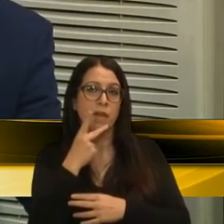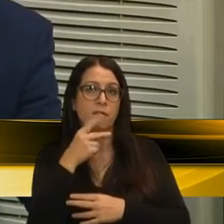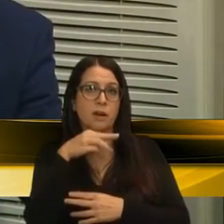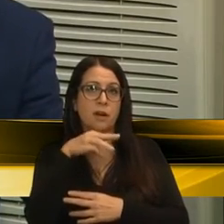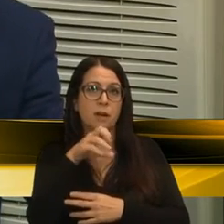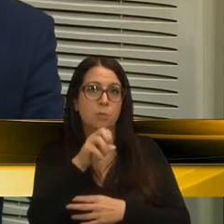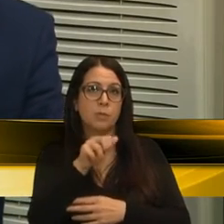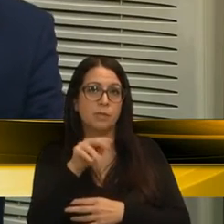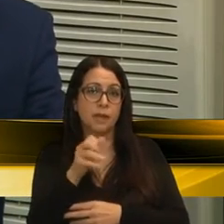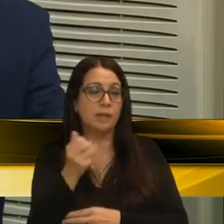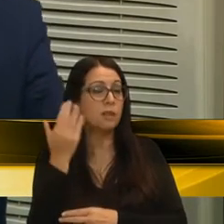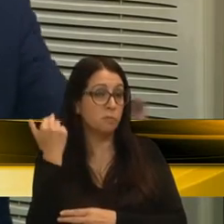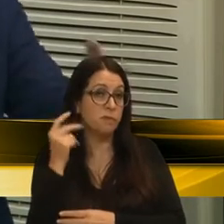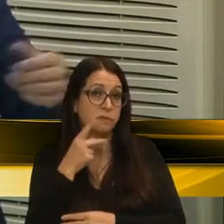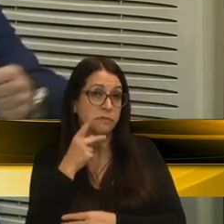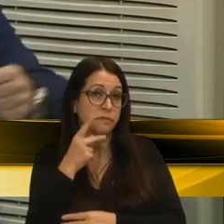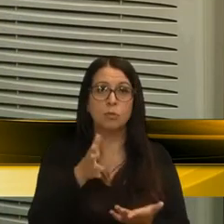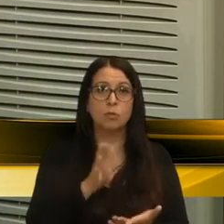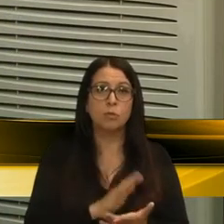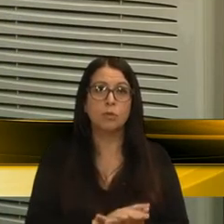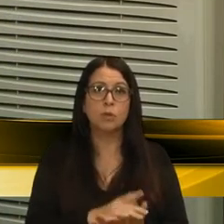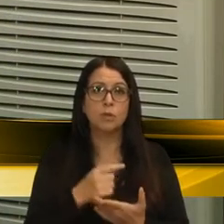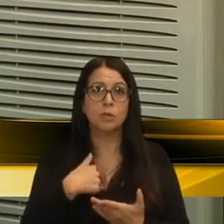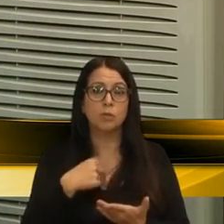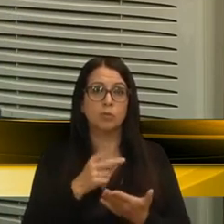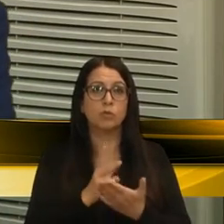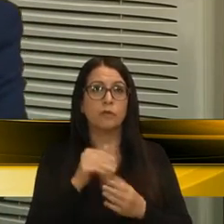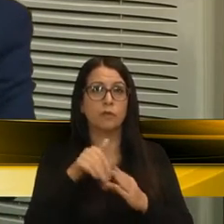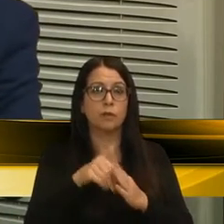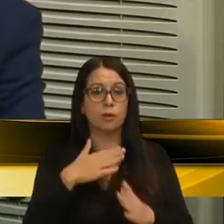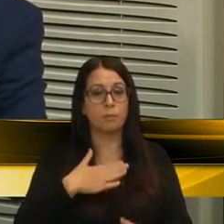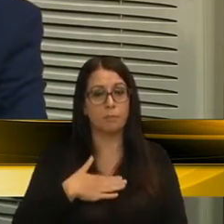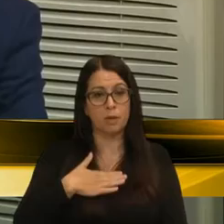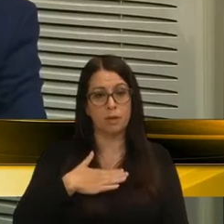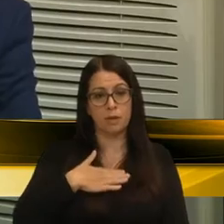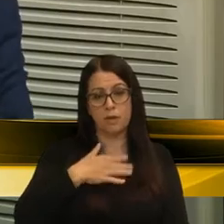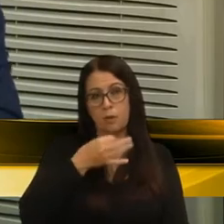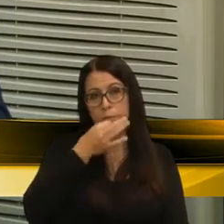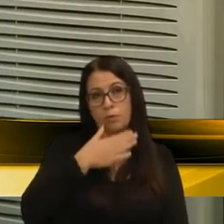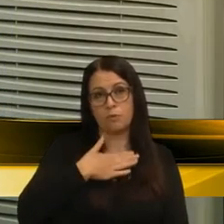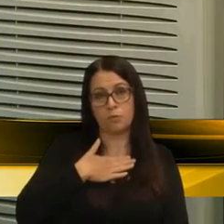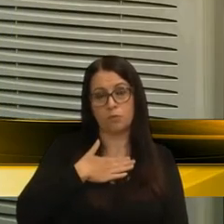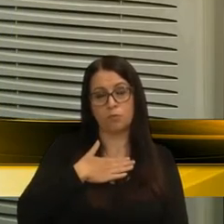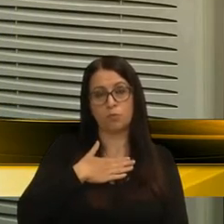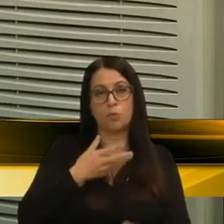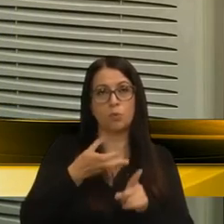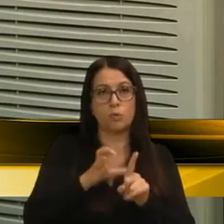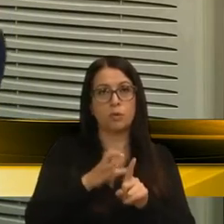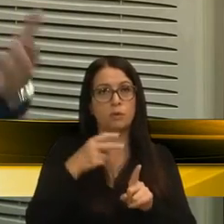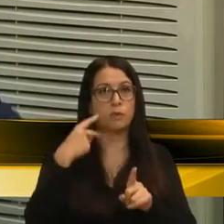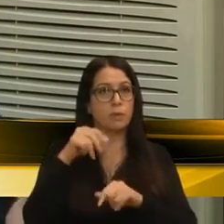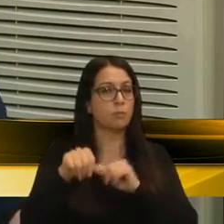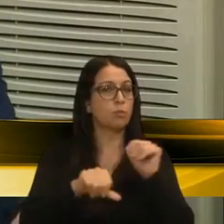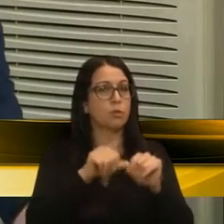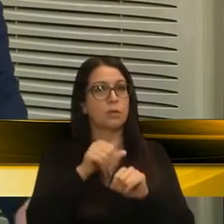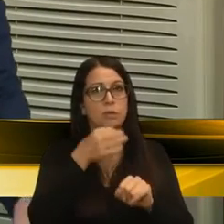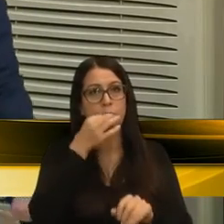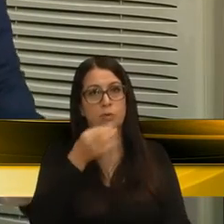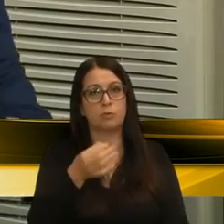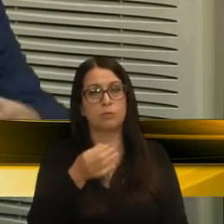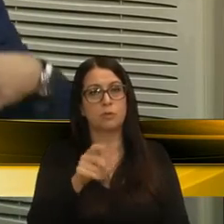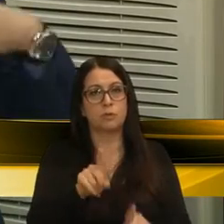antigamente agora vai voltando com a minha convicção ao contrário de vereadores que mudaram a posição